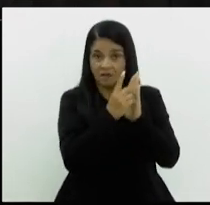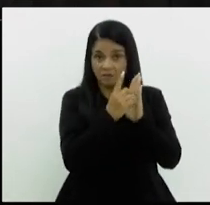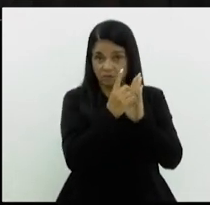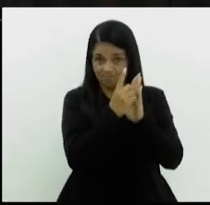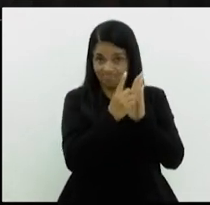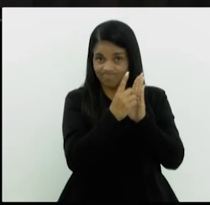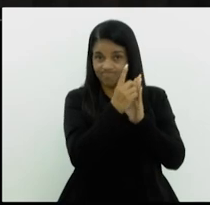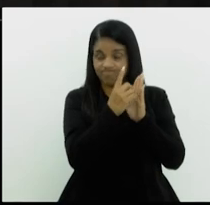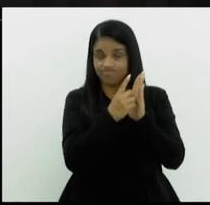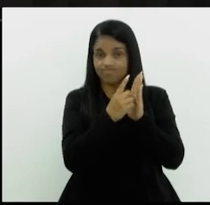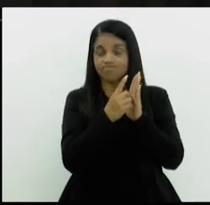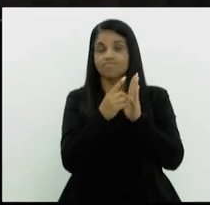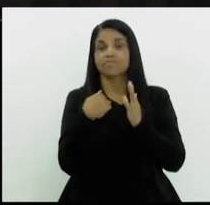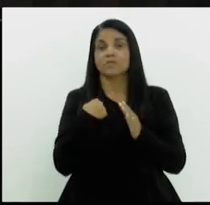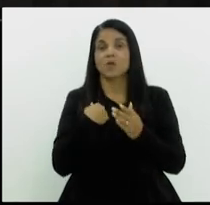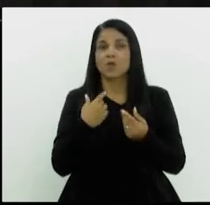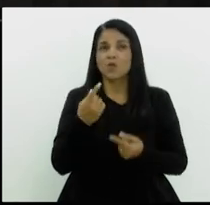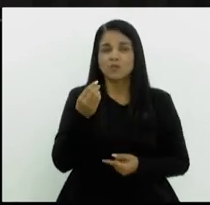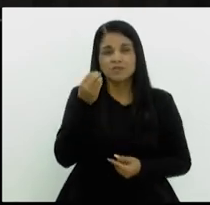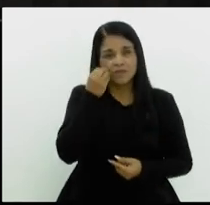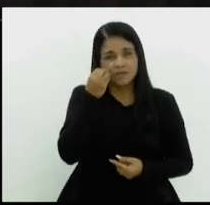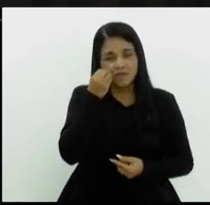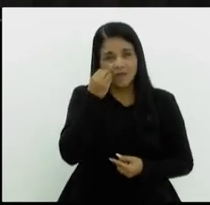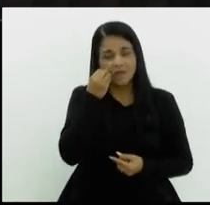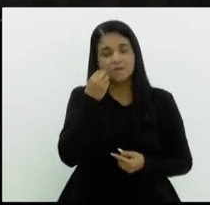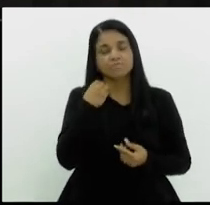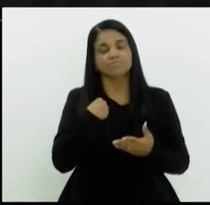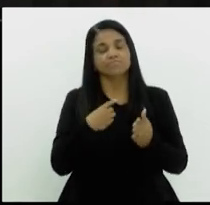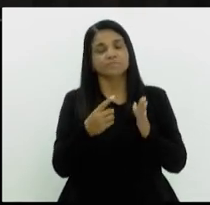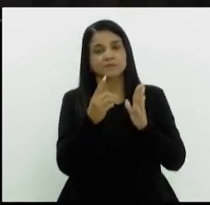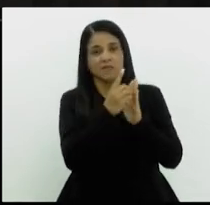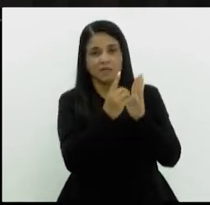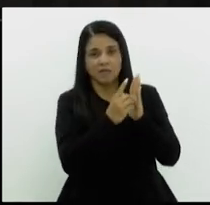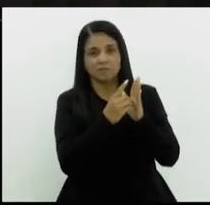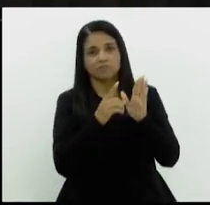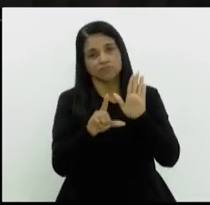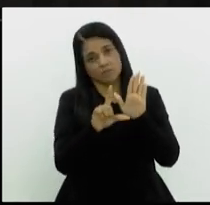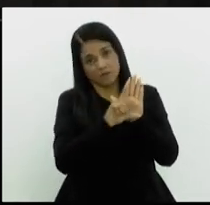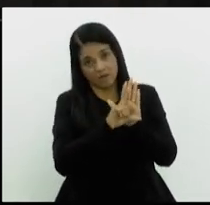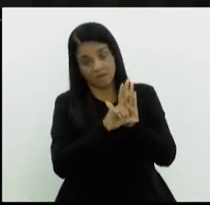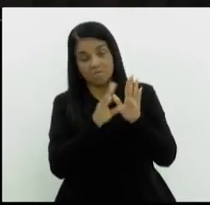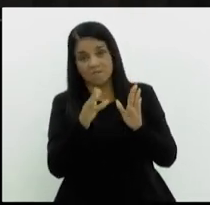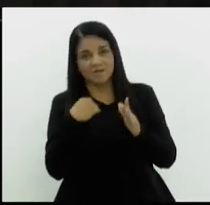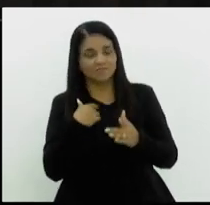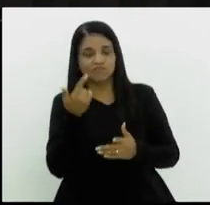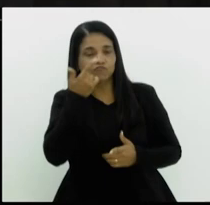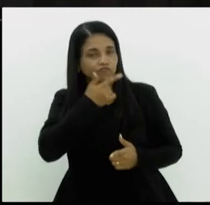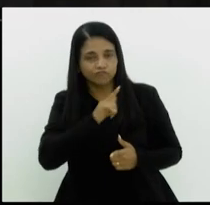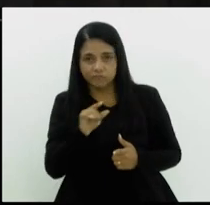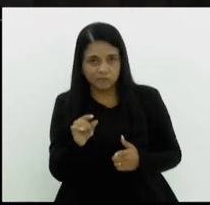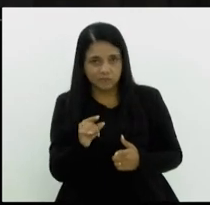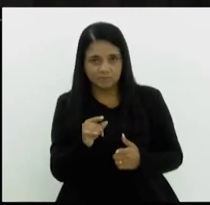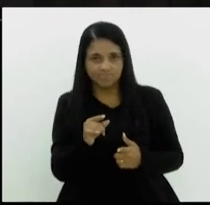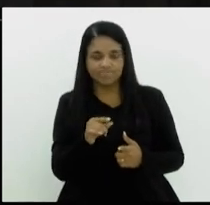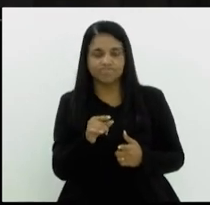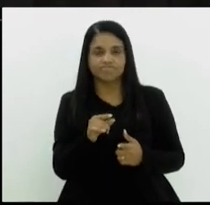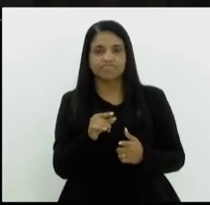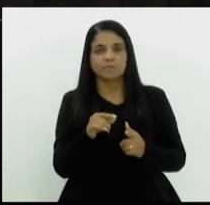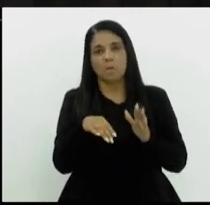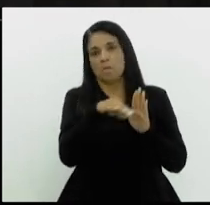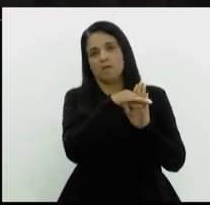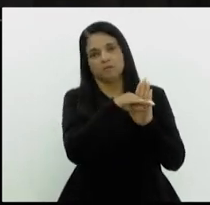que eu tentei caçar por um decreto legislativo, mas essa casa não conseguiu nem